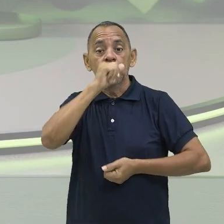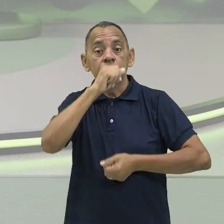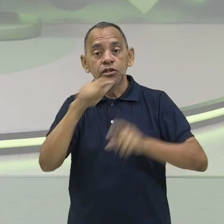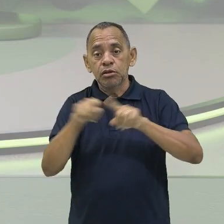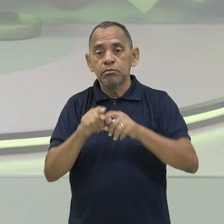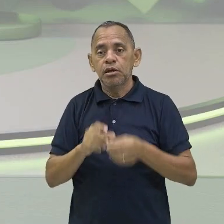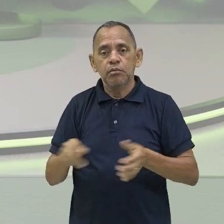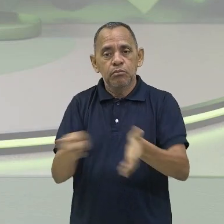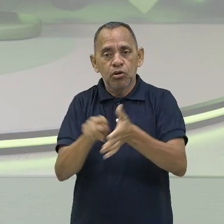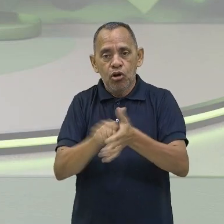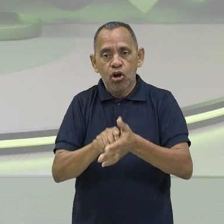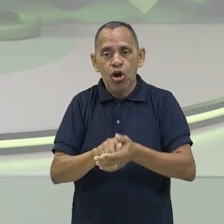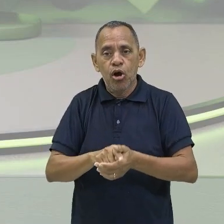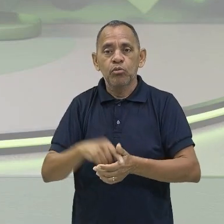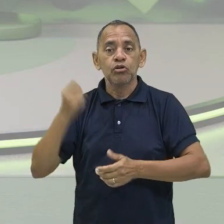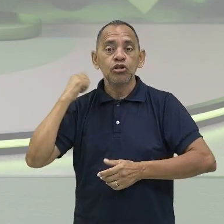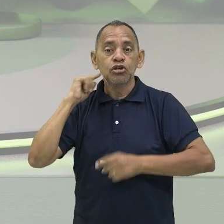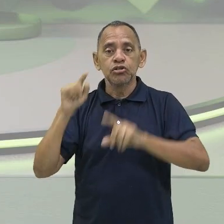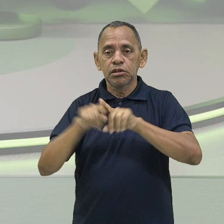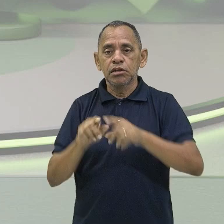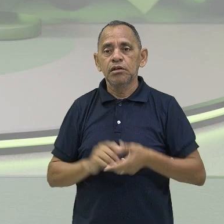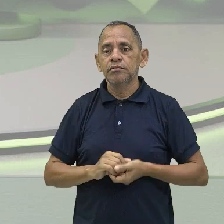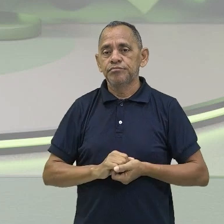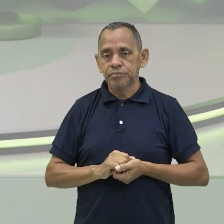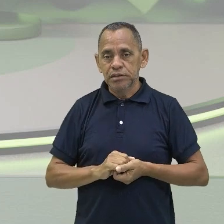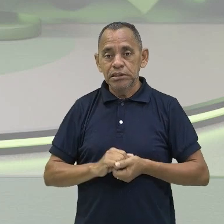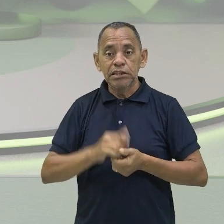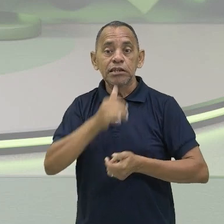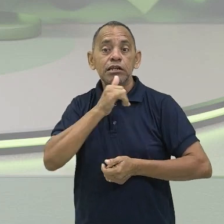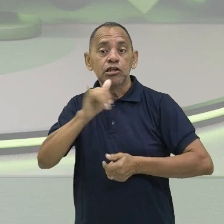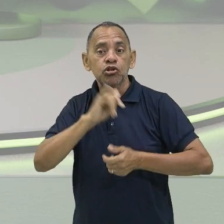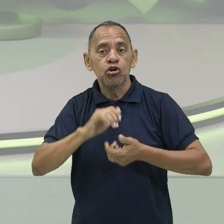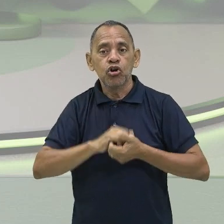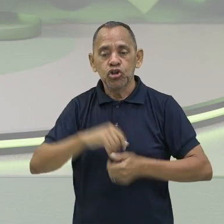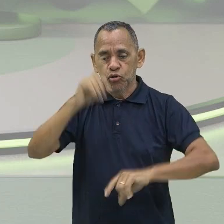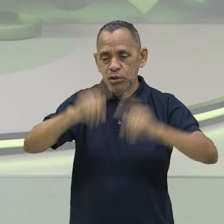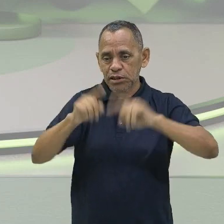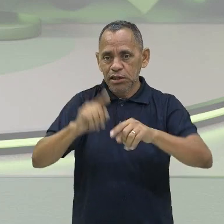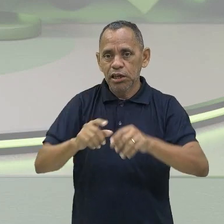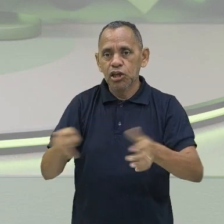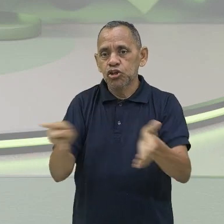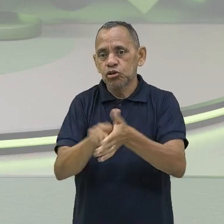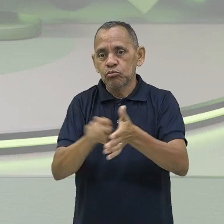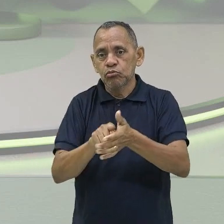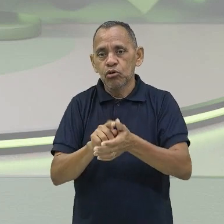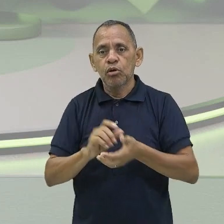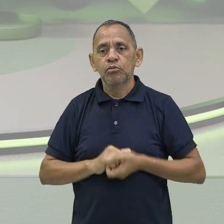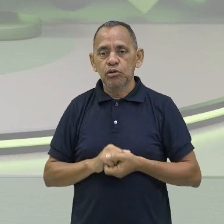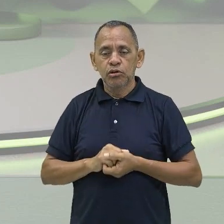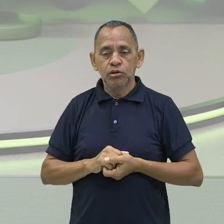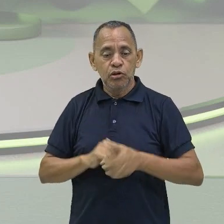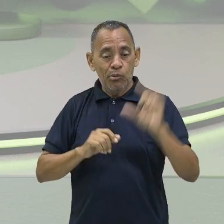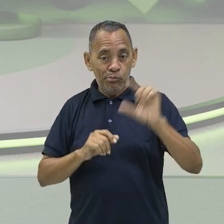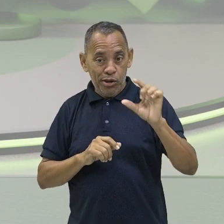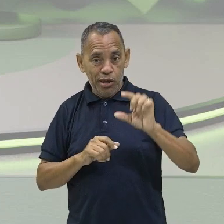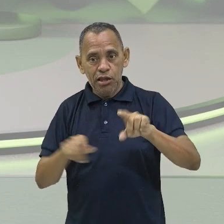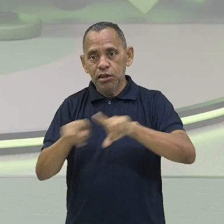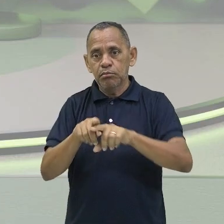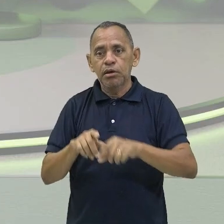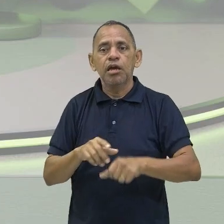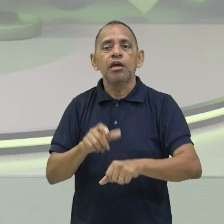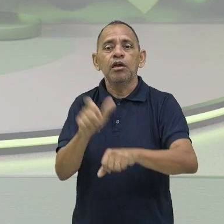lixo eletrônico. Então, eles são reciclados, esses restos de materiais eletrônicos, como pilhas, baterias, que não